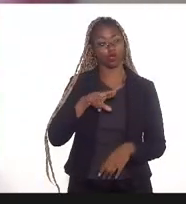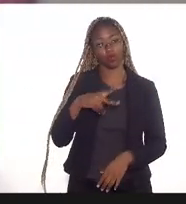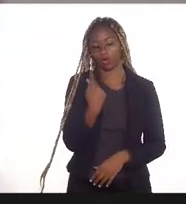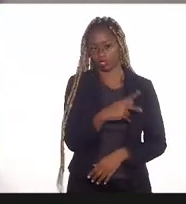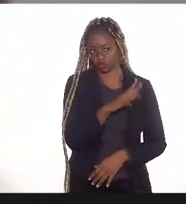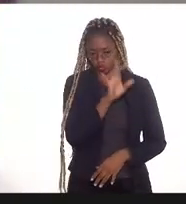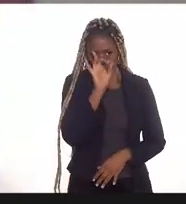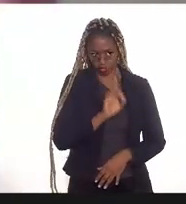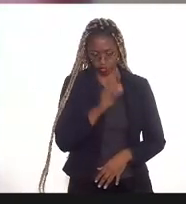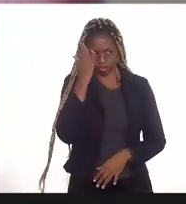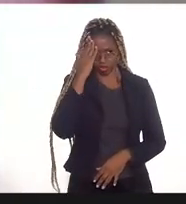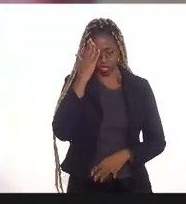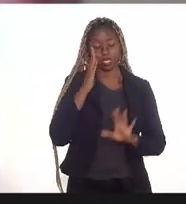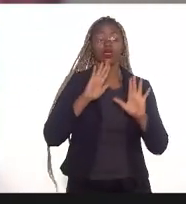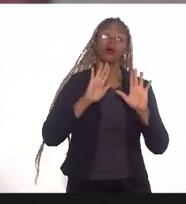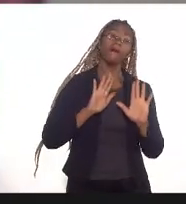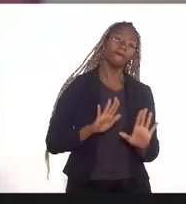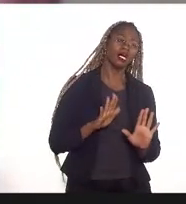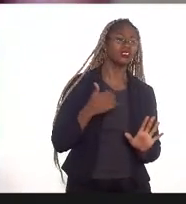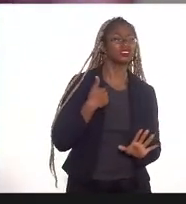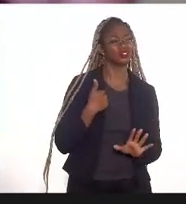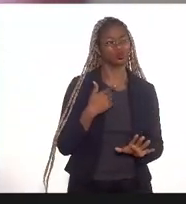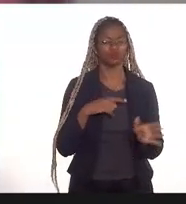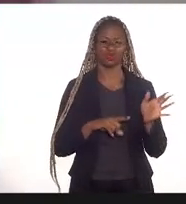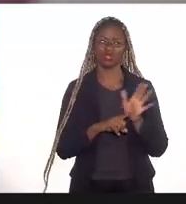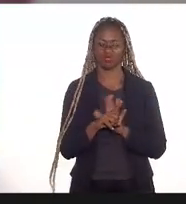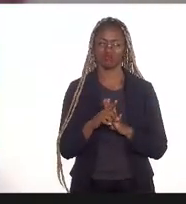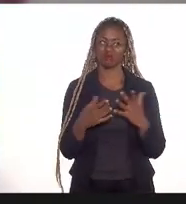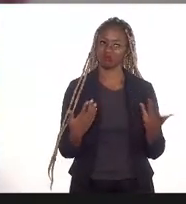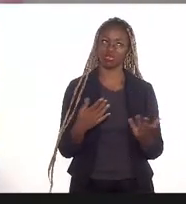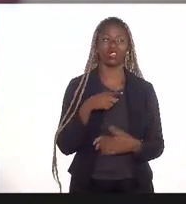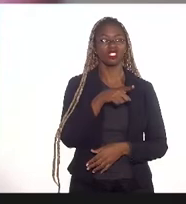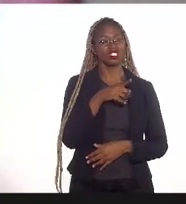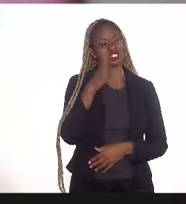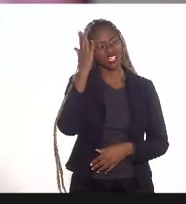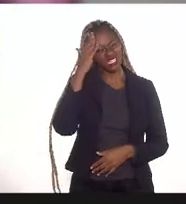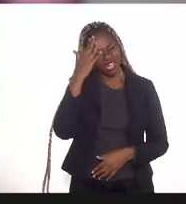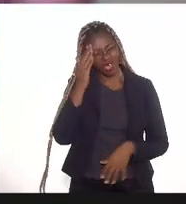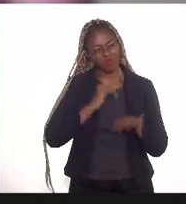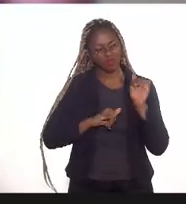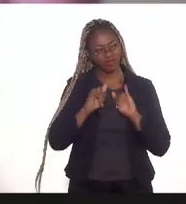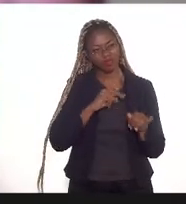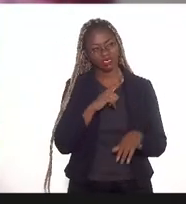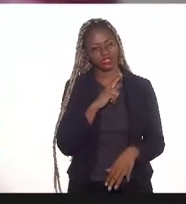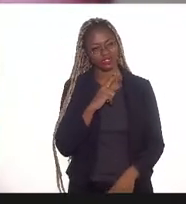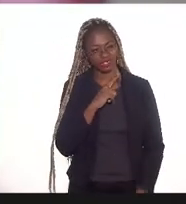diretoria. Mas, ainda assim, queria saber se o senhor tem alguma informação